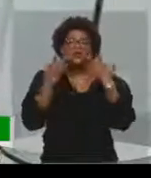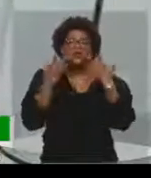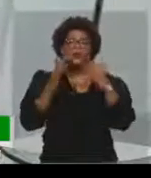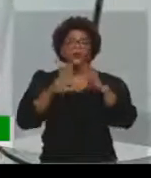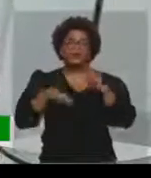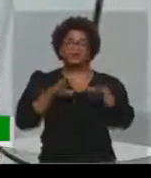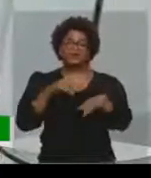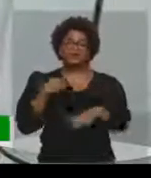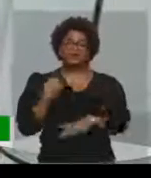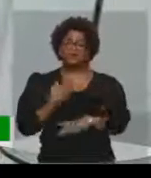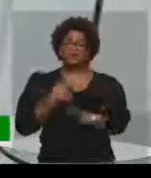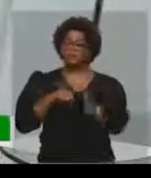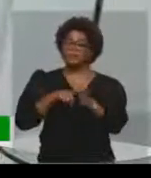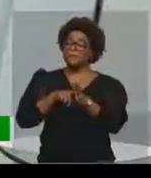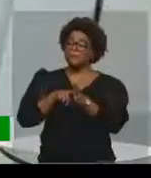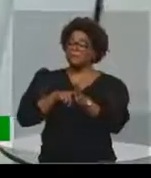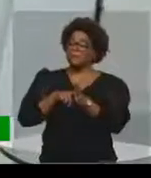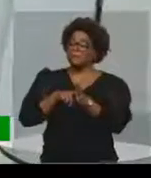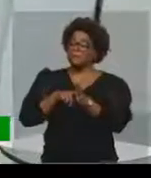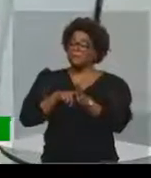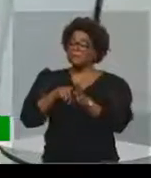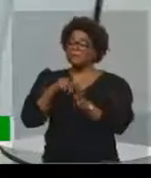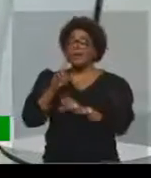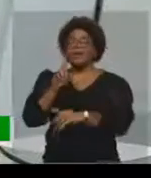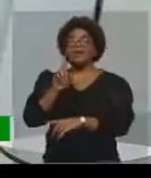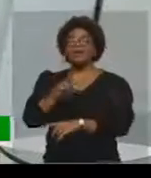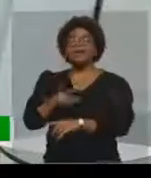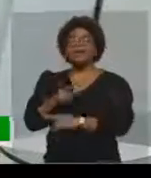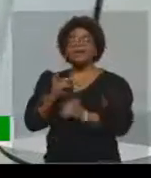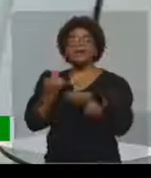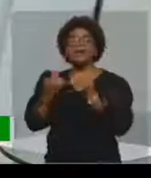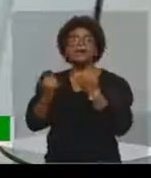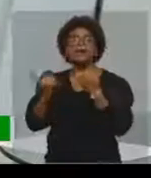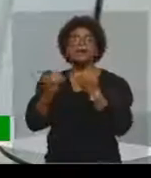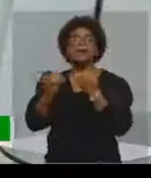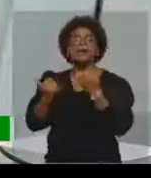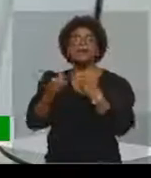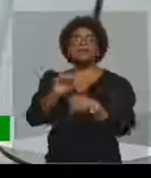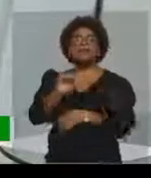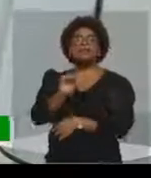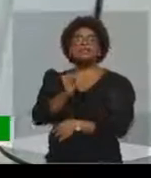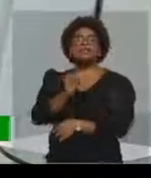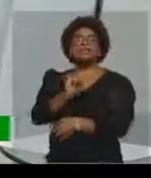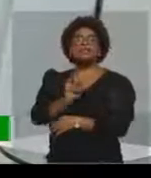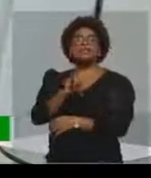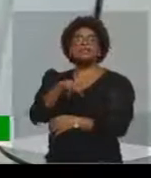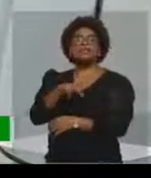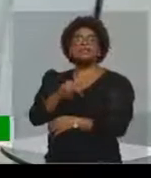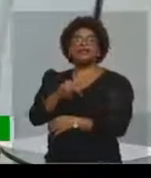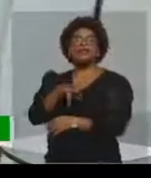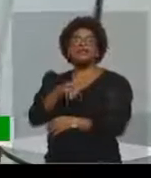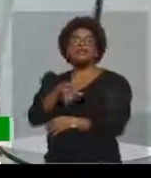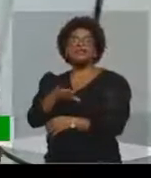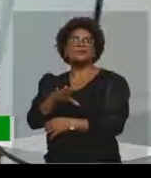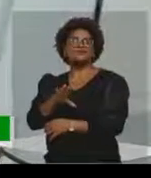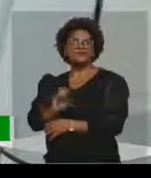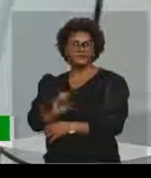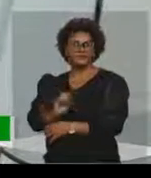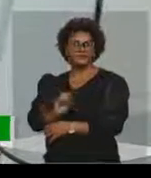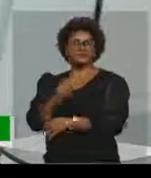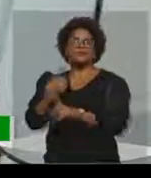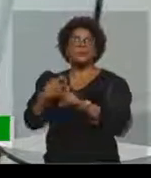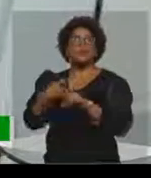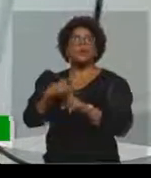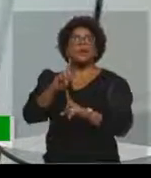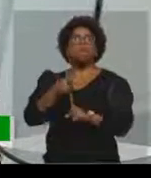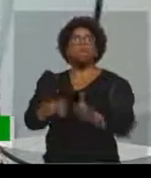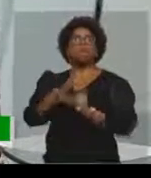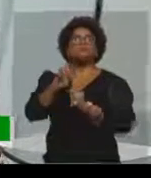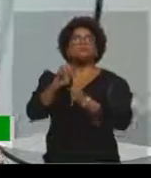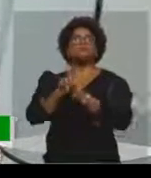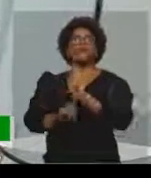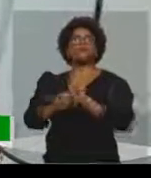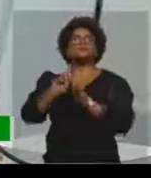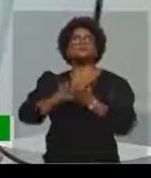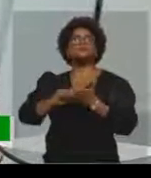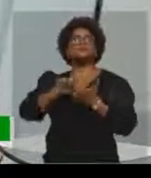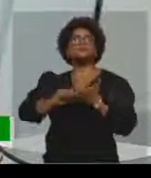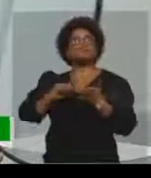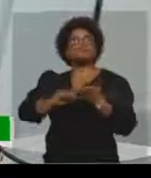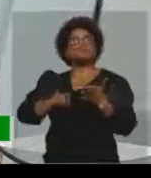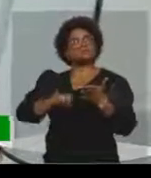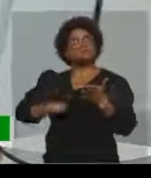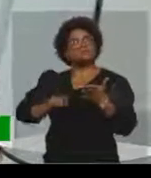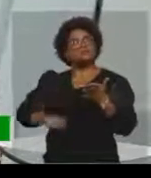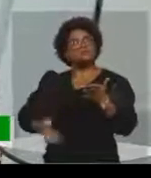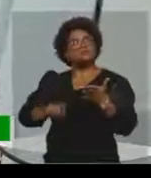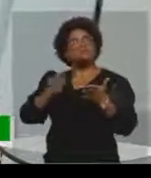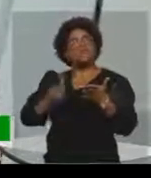são sinônimos, porque o texto teatral é esse concreto, esse texto escrito, né? Porque nós temos, né, o